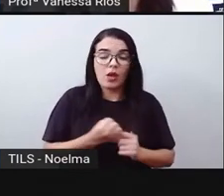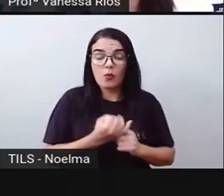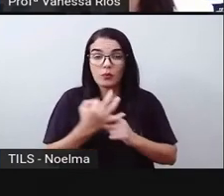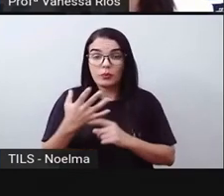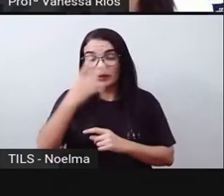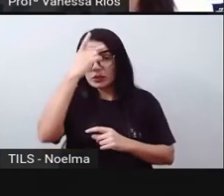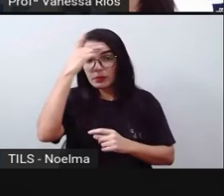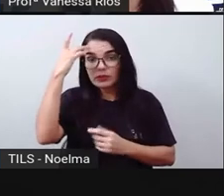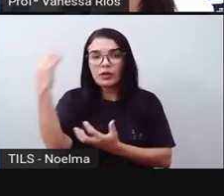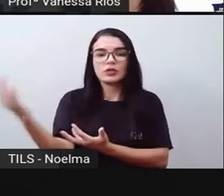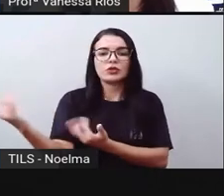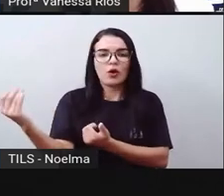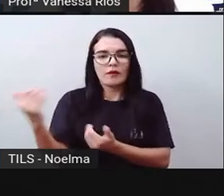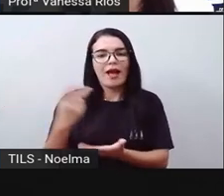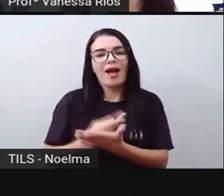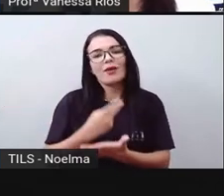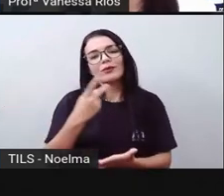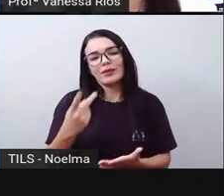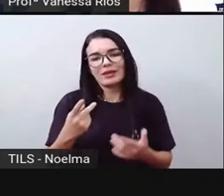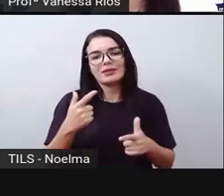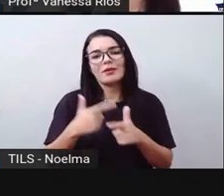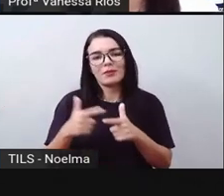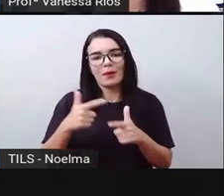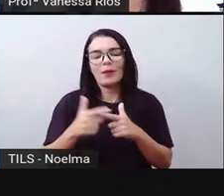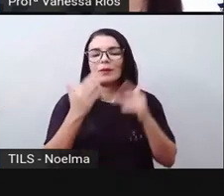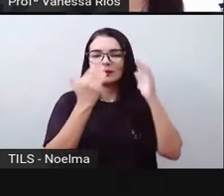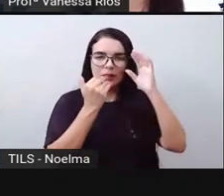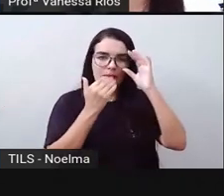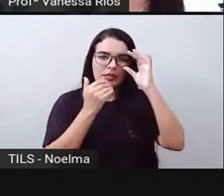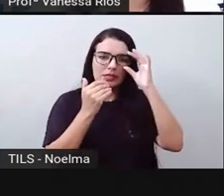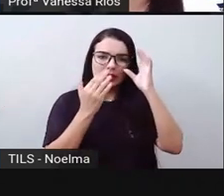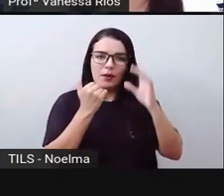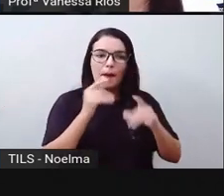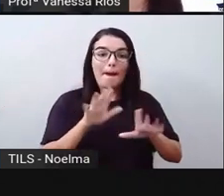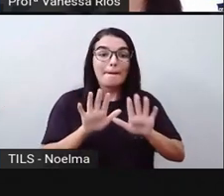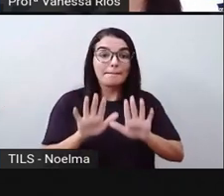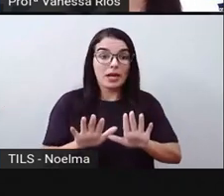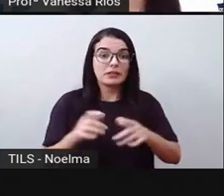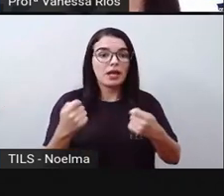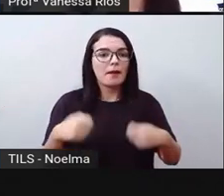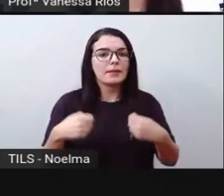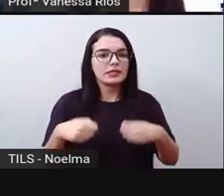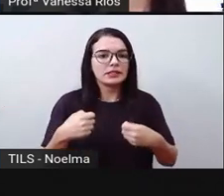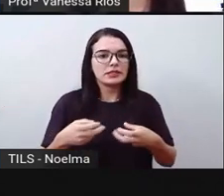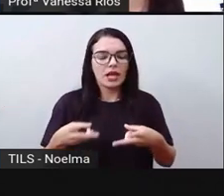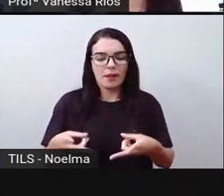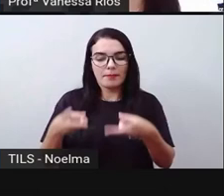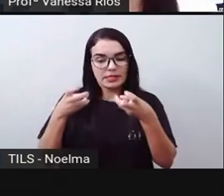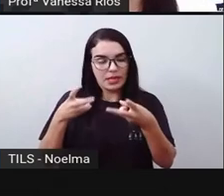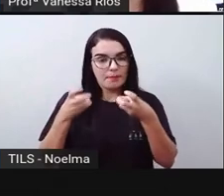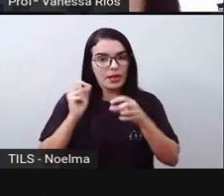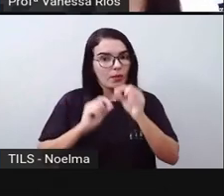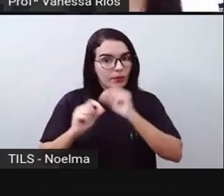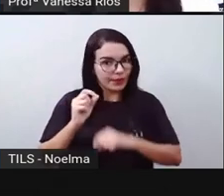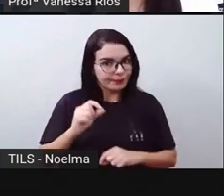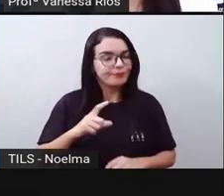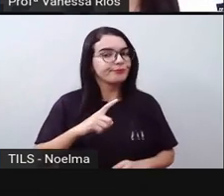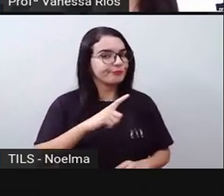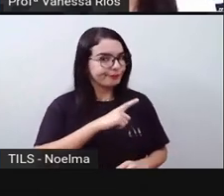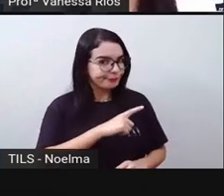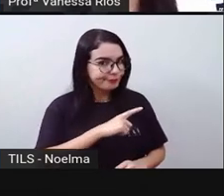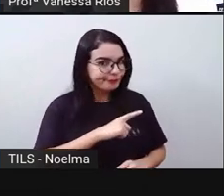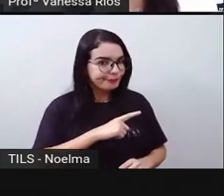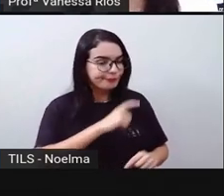desenvolvendo aí os distúrbios alimentares. Mas a gente precisa observar, não é? Que esses padrões existem, mas não